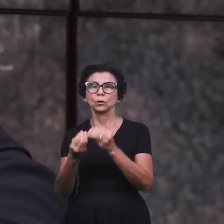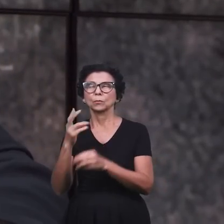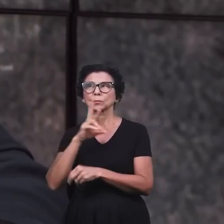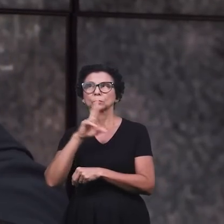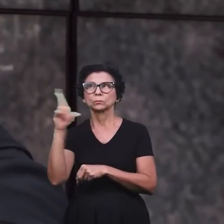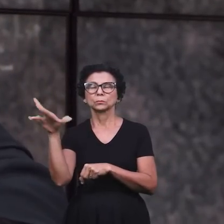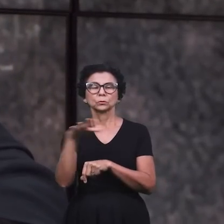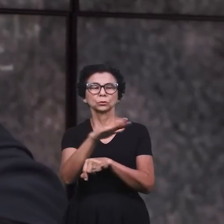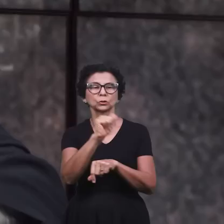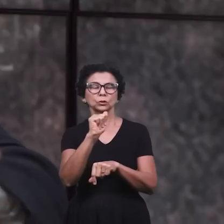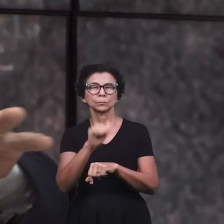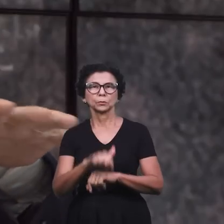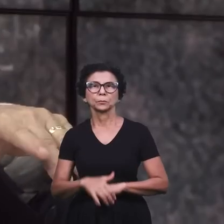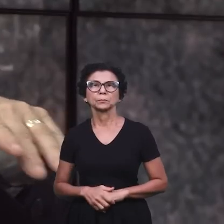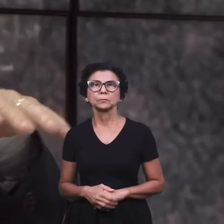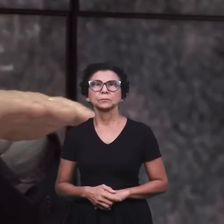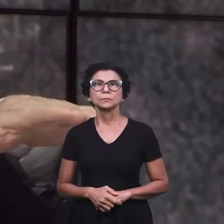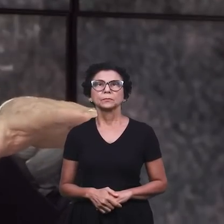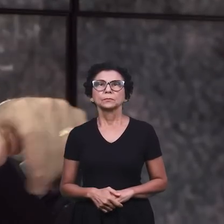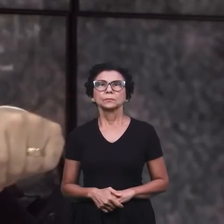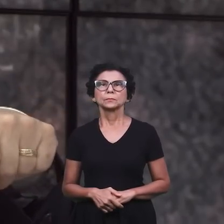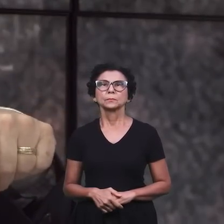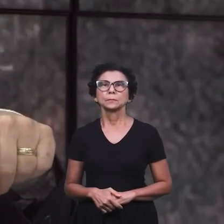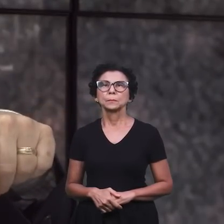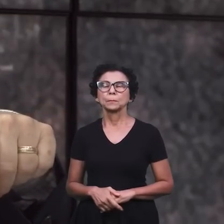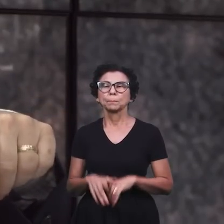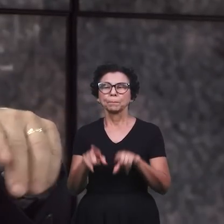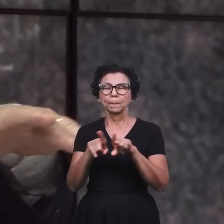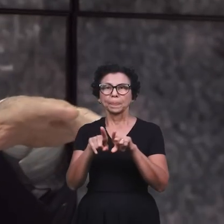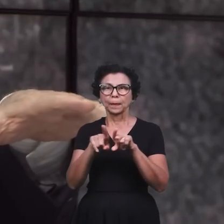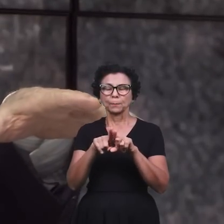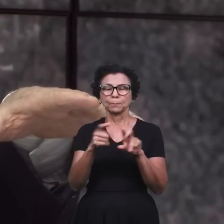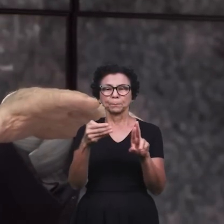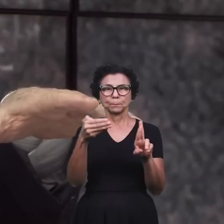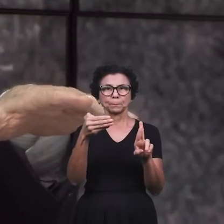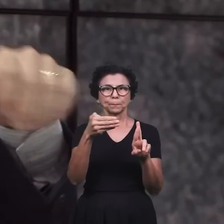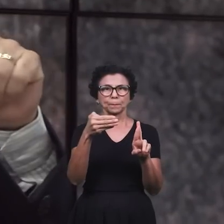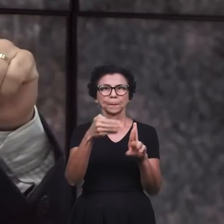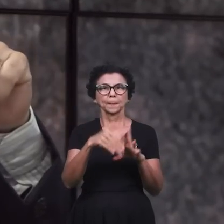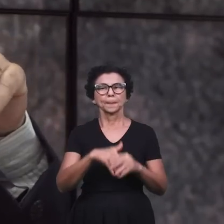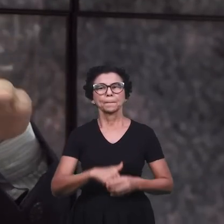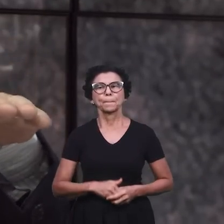partir daí. Agora, também fazendo uma referência aqui